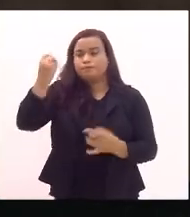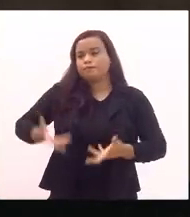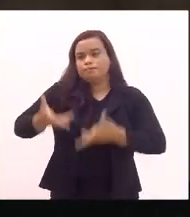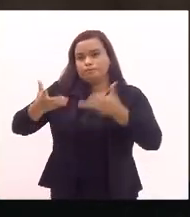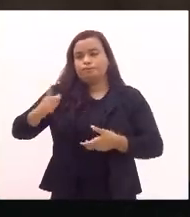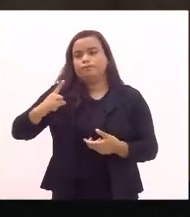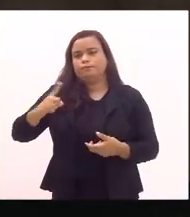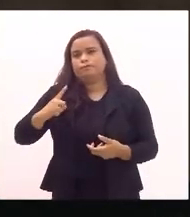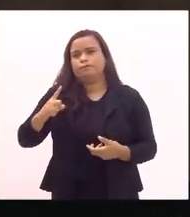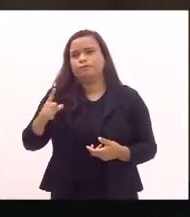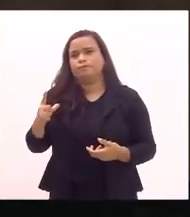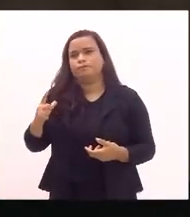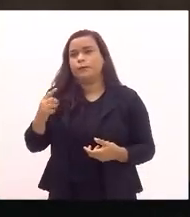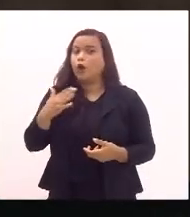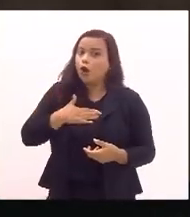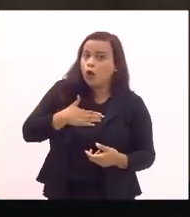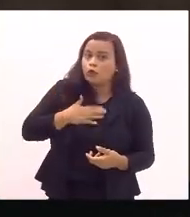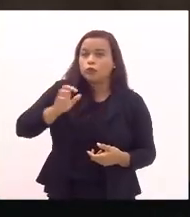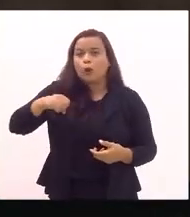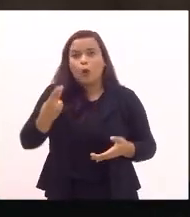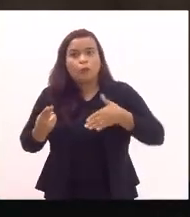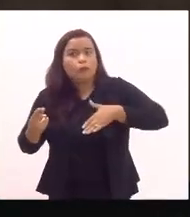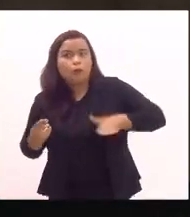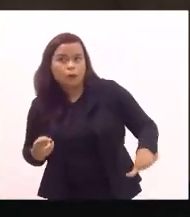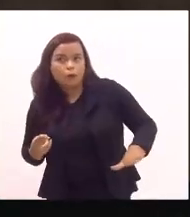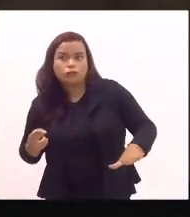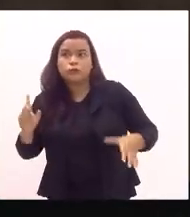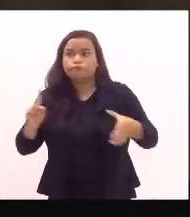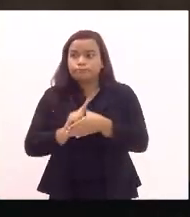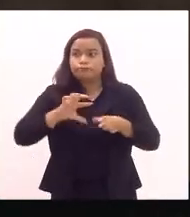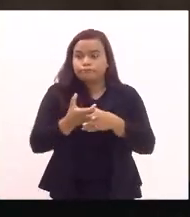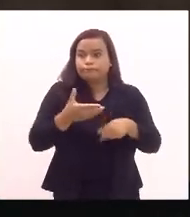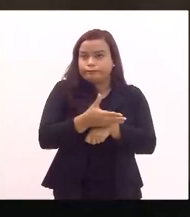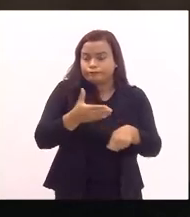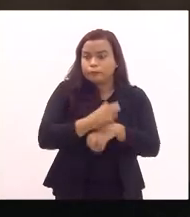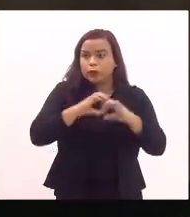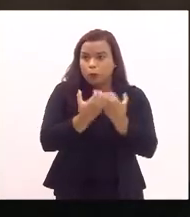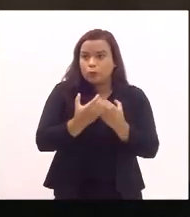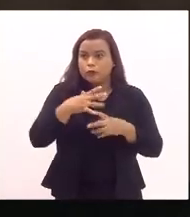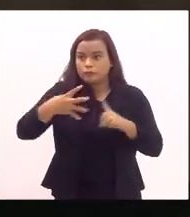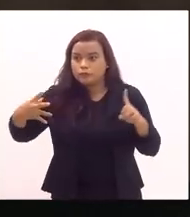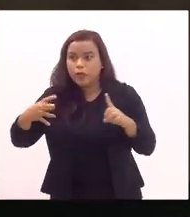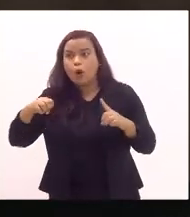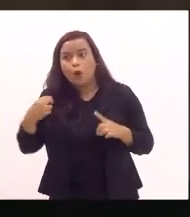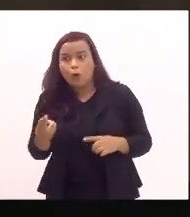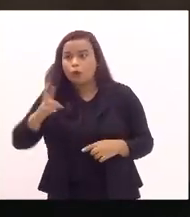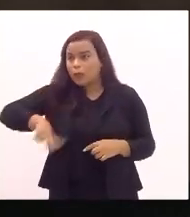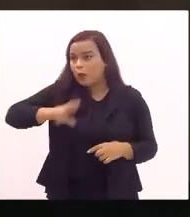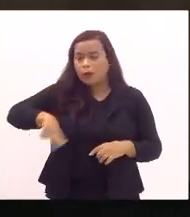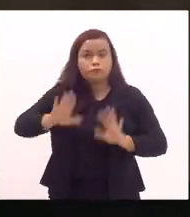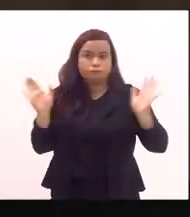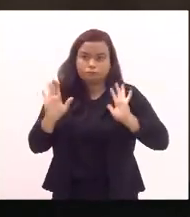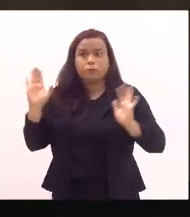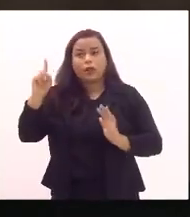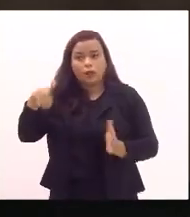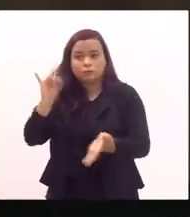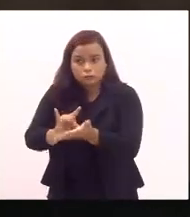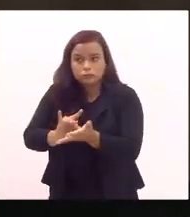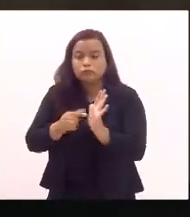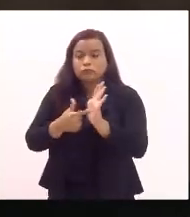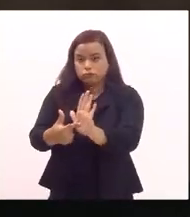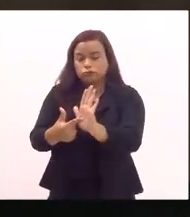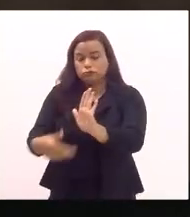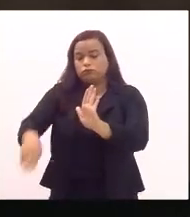importante gostemos ou não sejamos parte da comunidade ou não é uma realidade é um dado